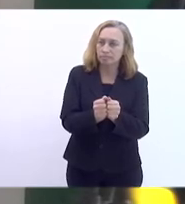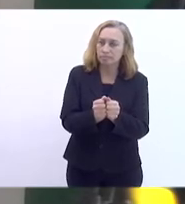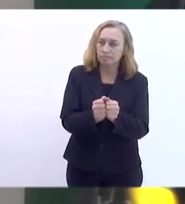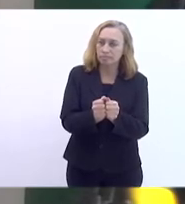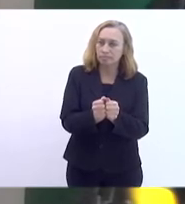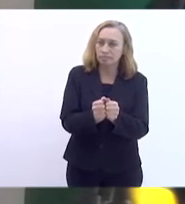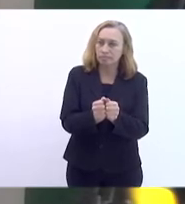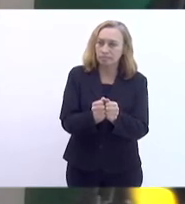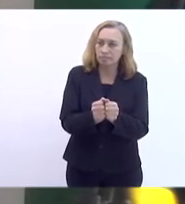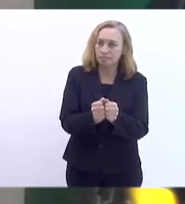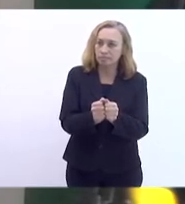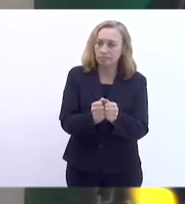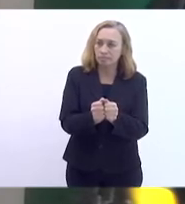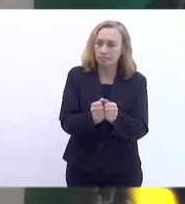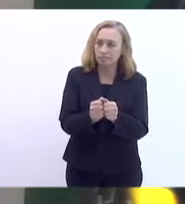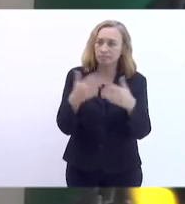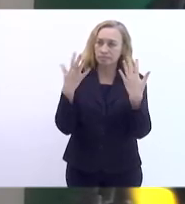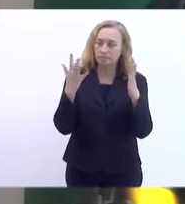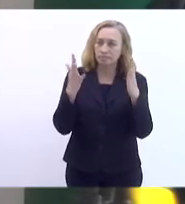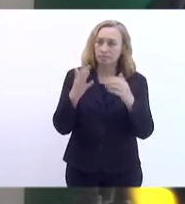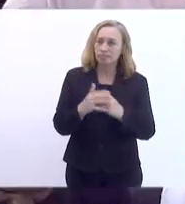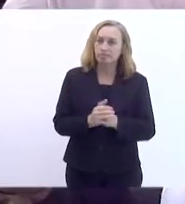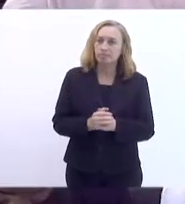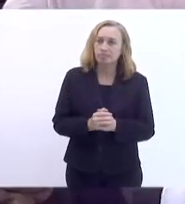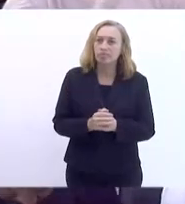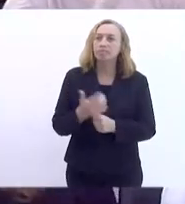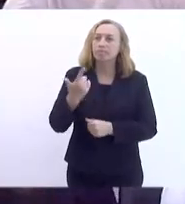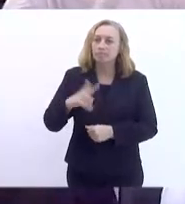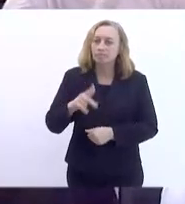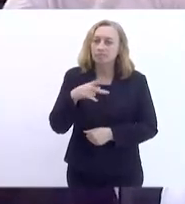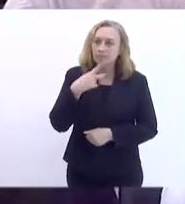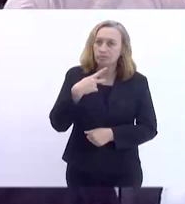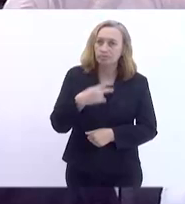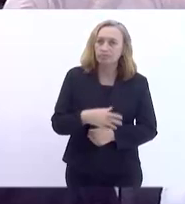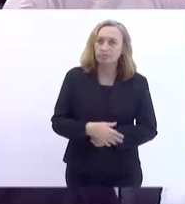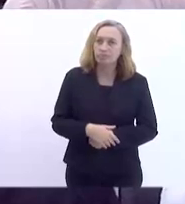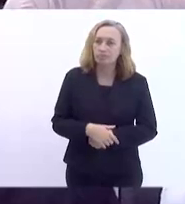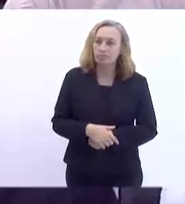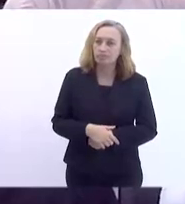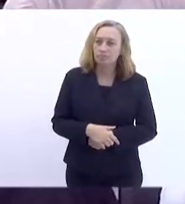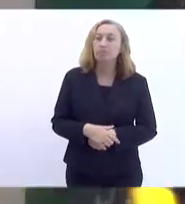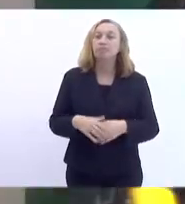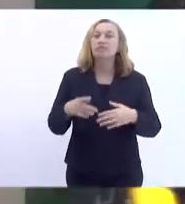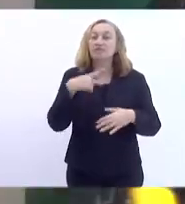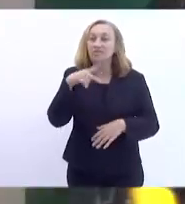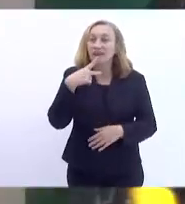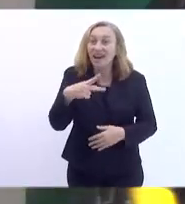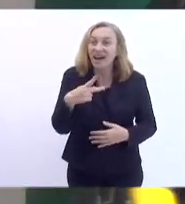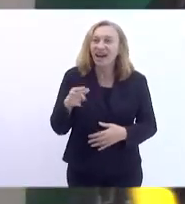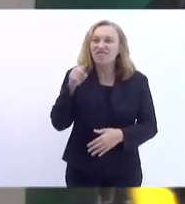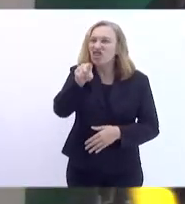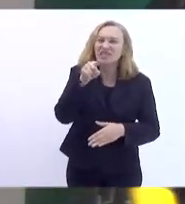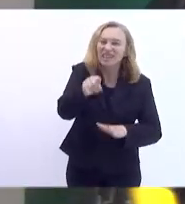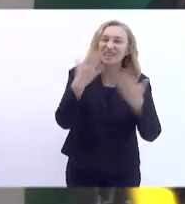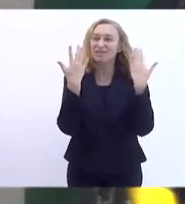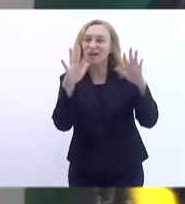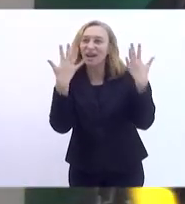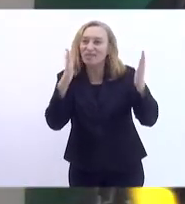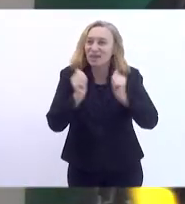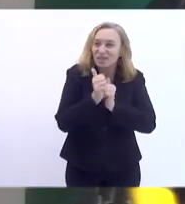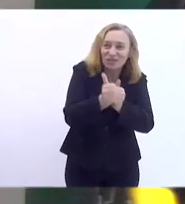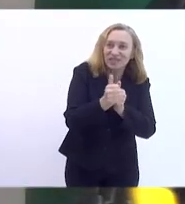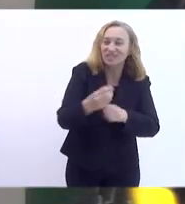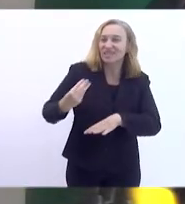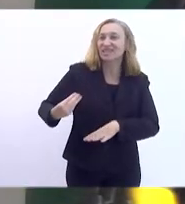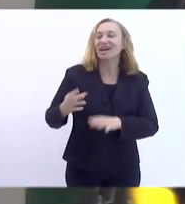pera aí pera aí fala de novo que estava sendo aplaudido aqui Presidente Fala de novo falar que você tá de parabéns pela